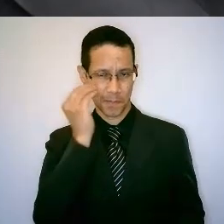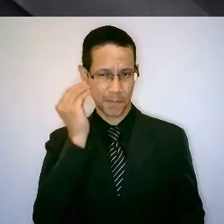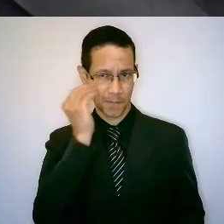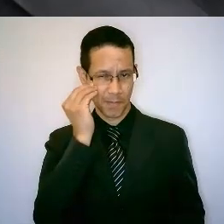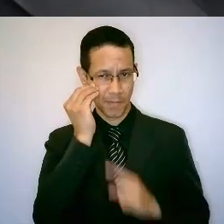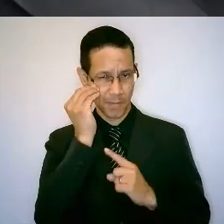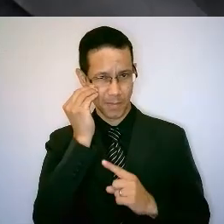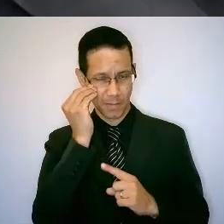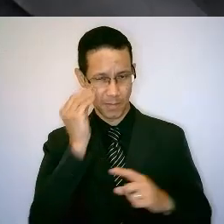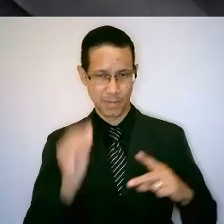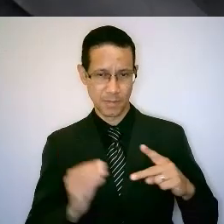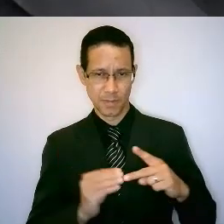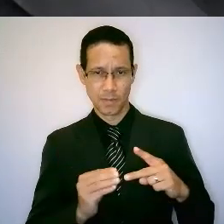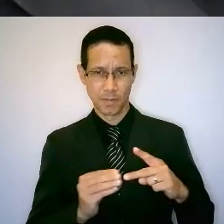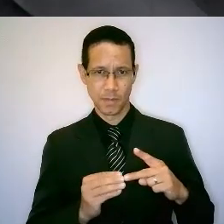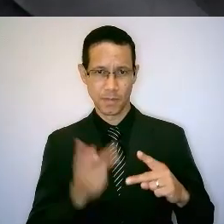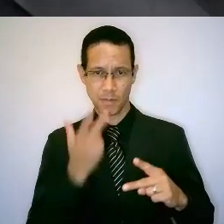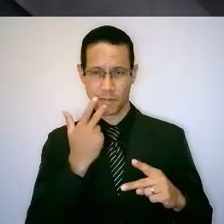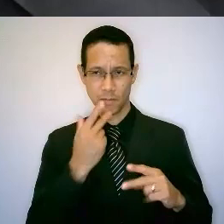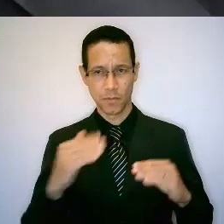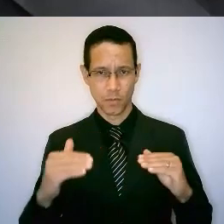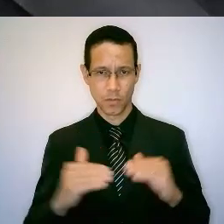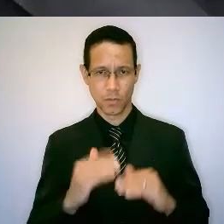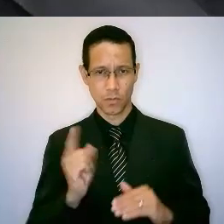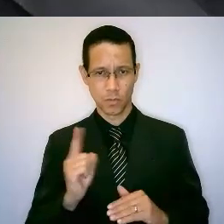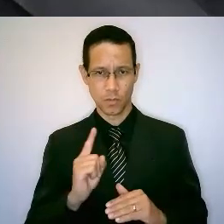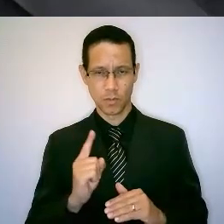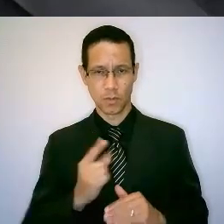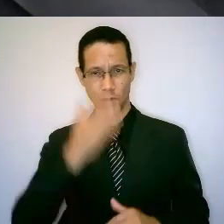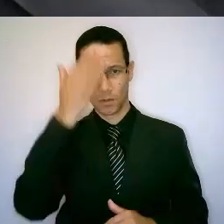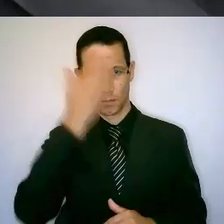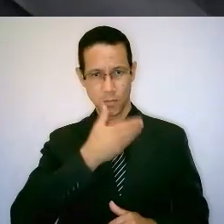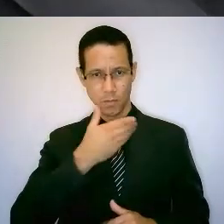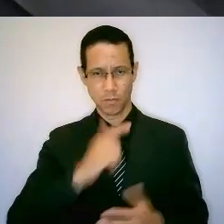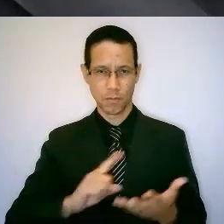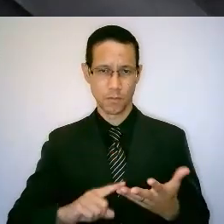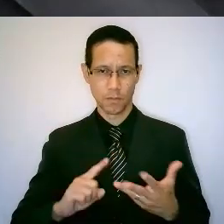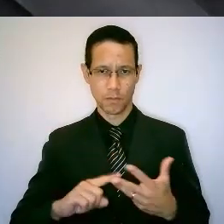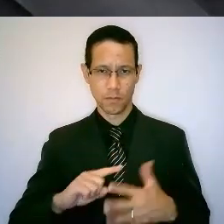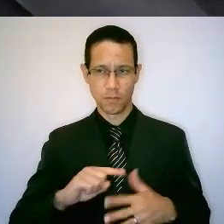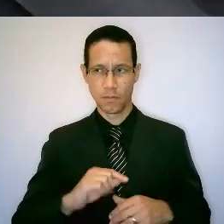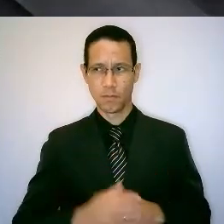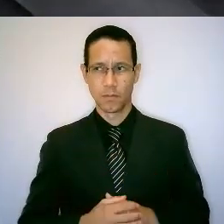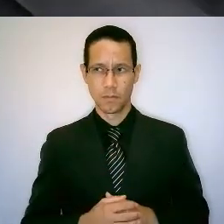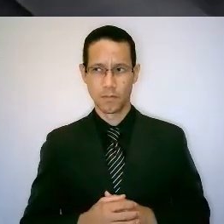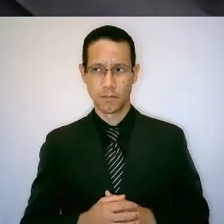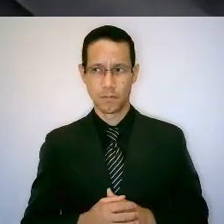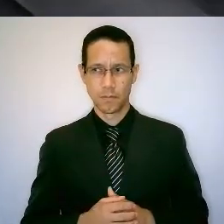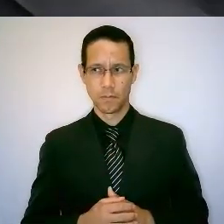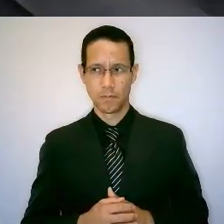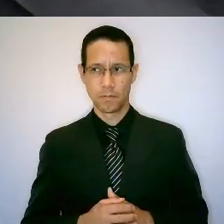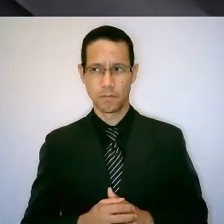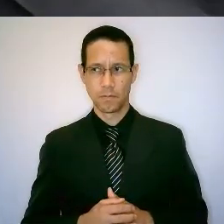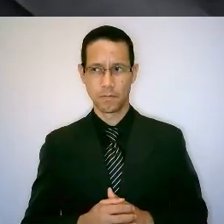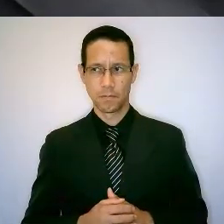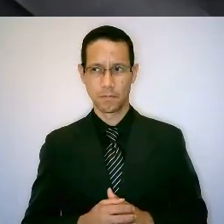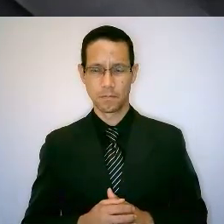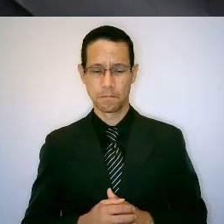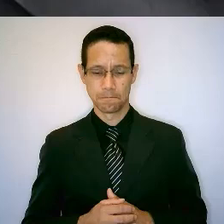ser contrário a prova dos autos E aí a